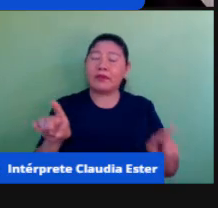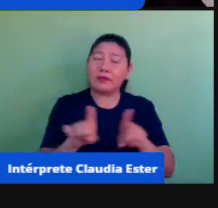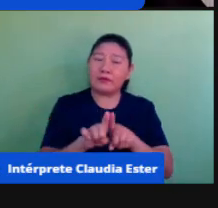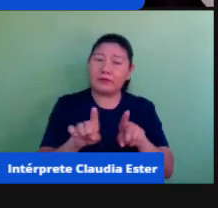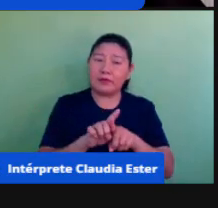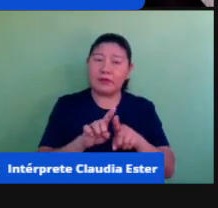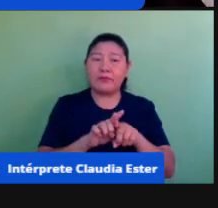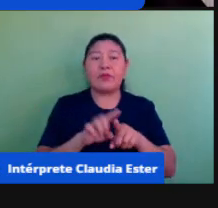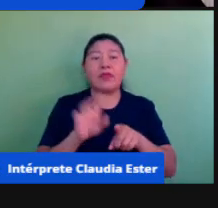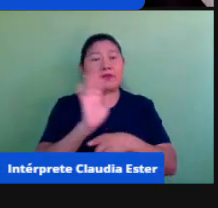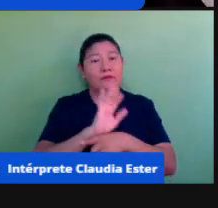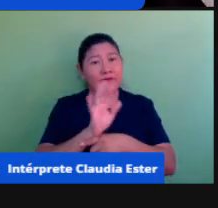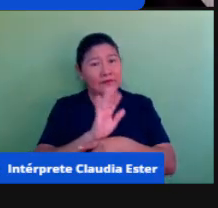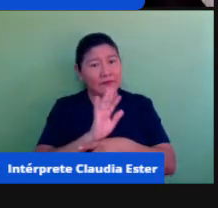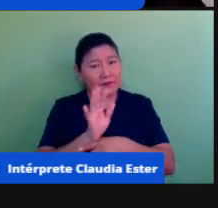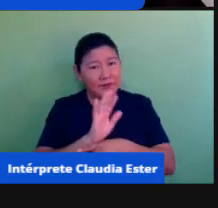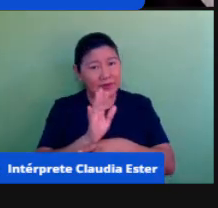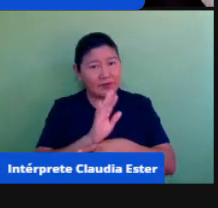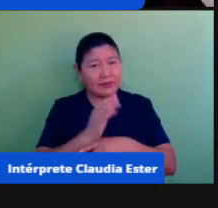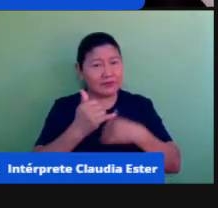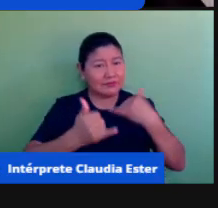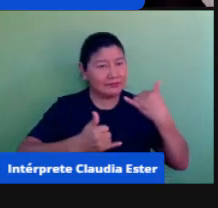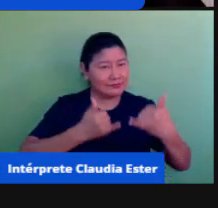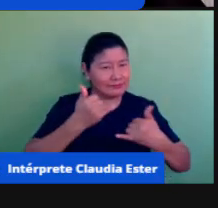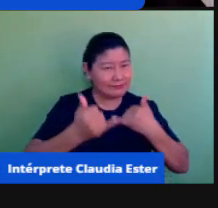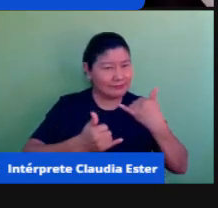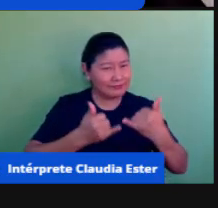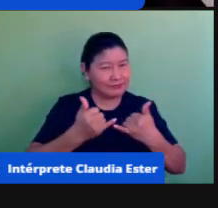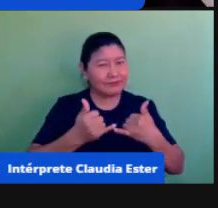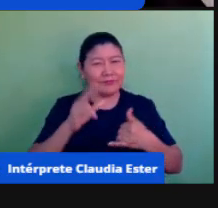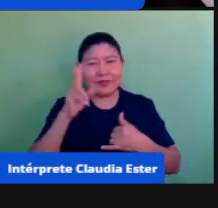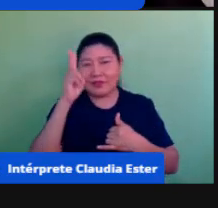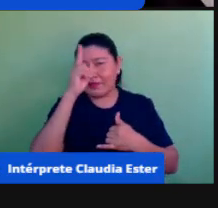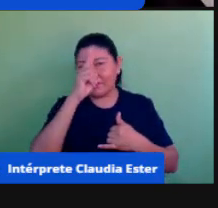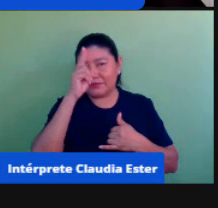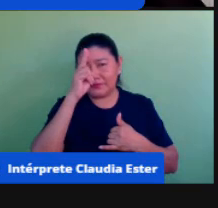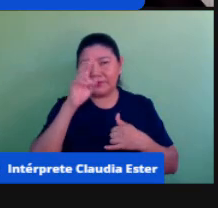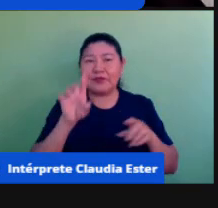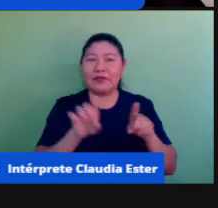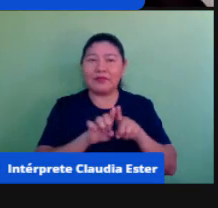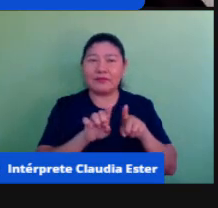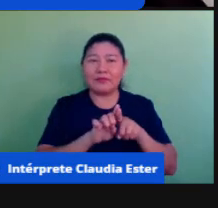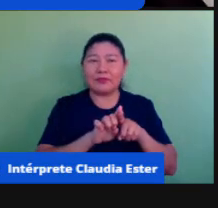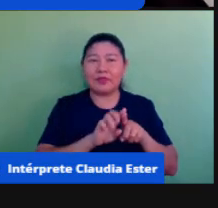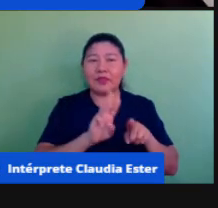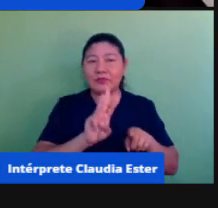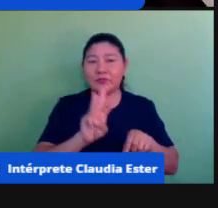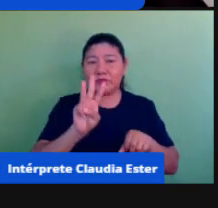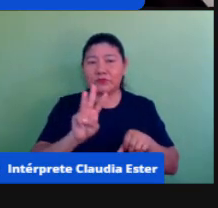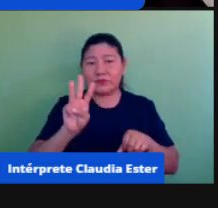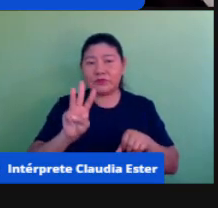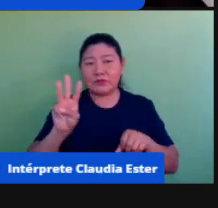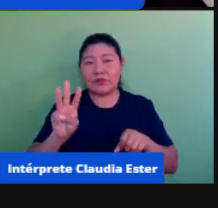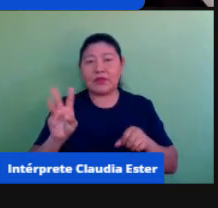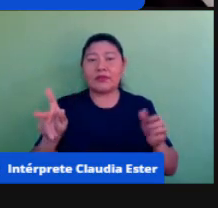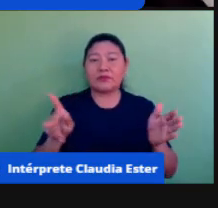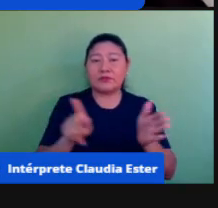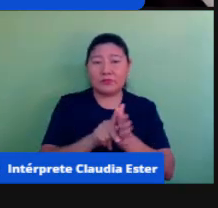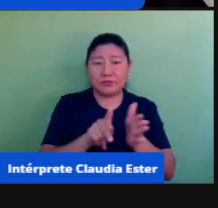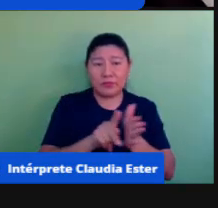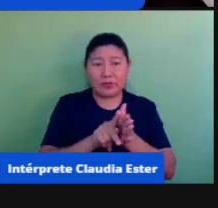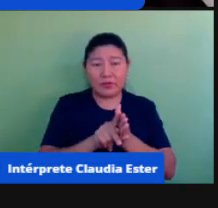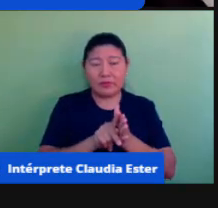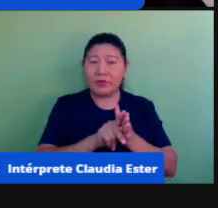Brinkbook. Ele conta a história no canal da editora Brinkbook, que é uma contadora